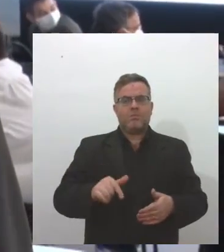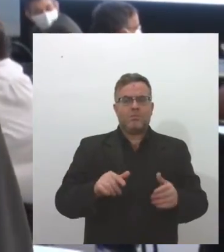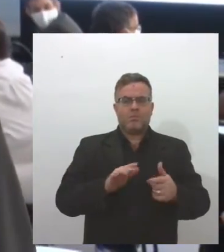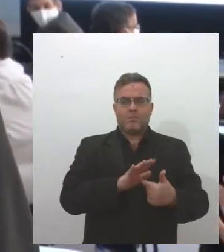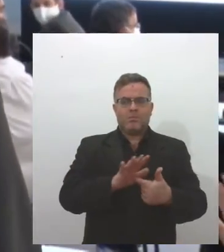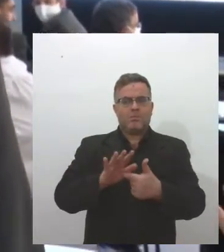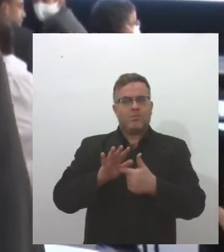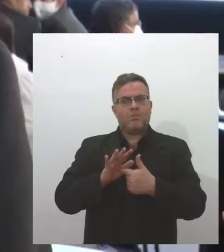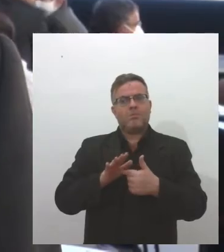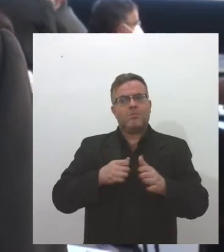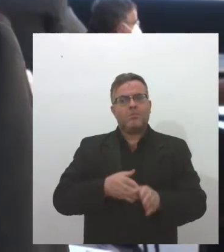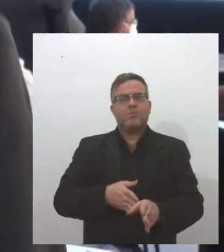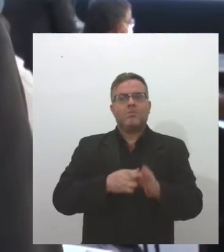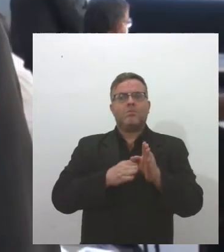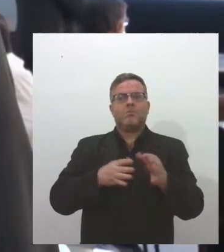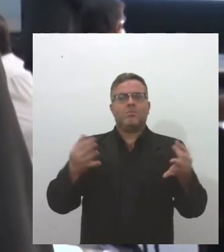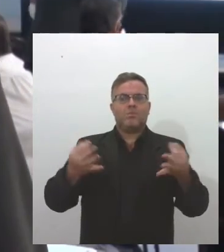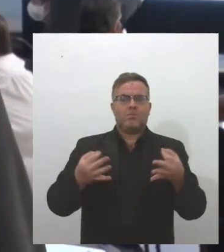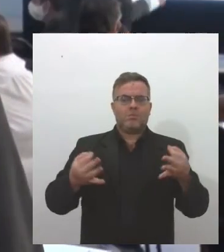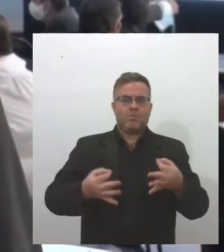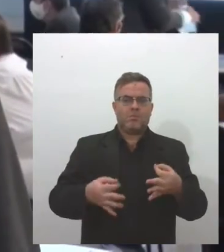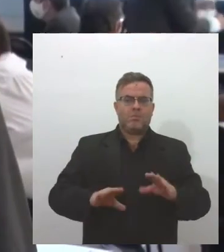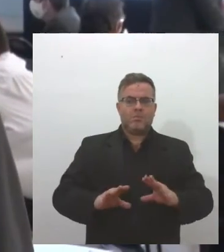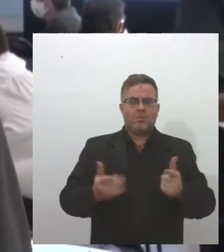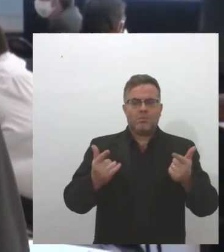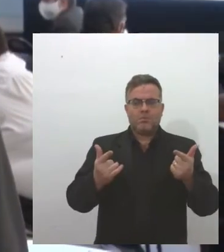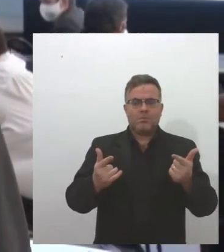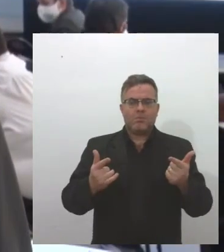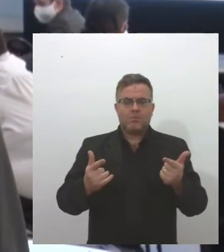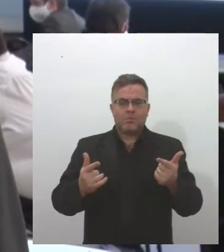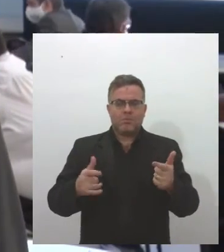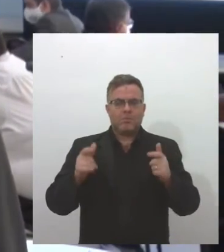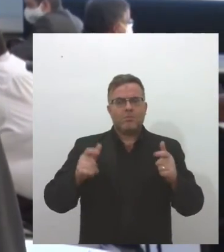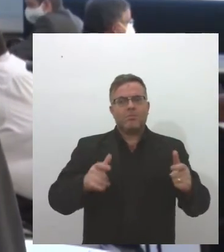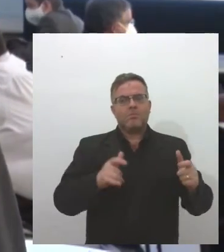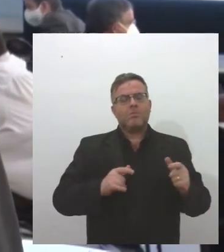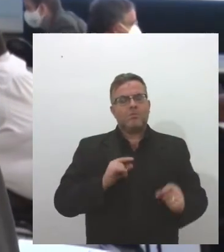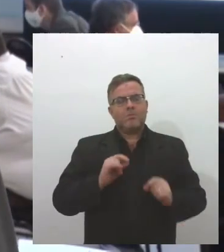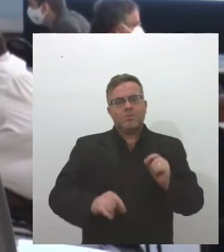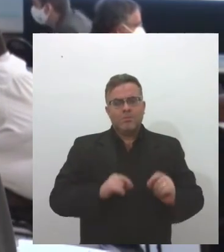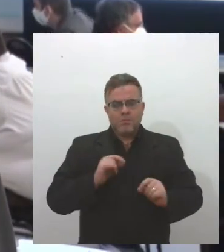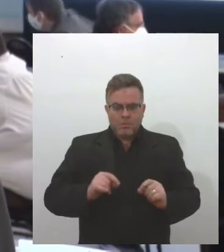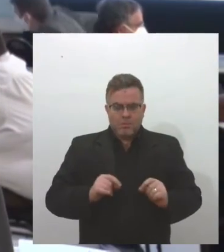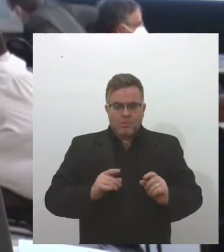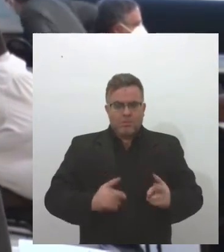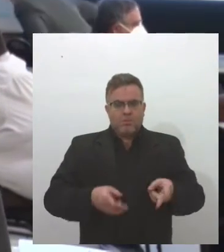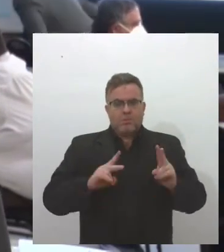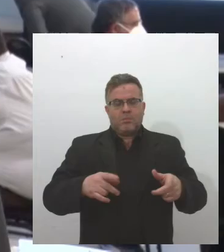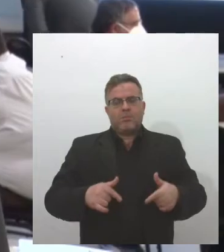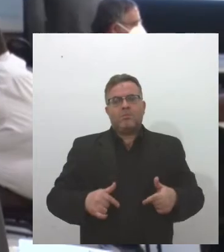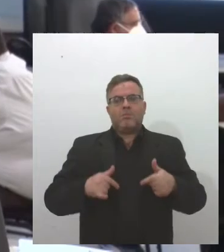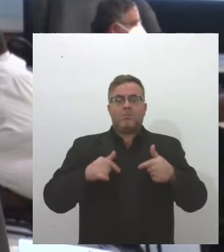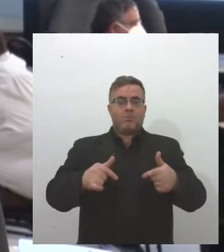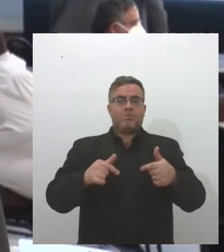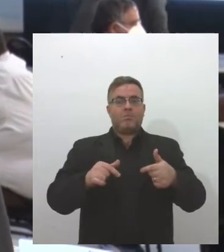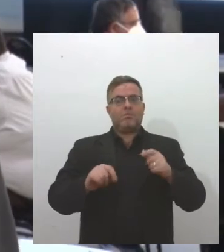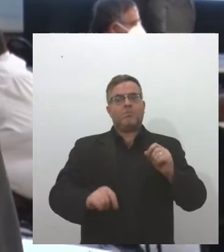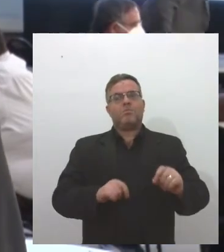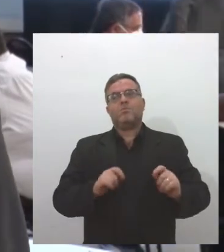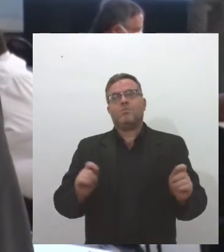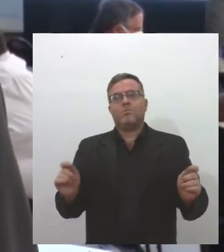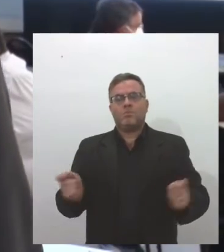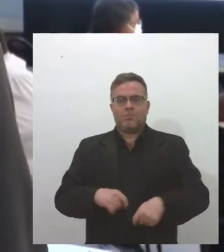a surtir efeitos e, obviamente, o setor de eventos vem buscar a possibilidade